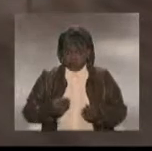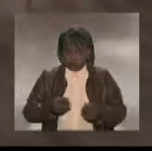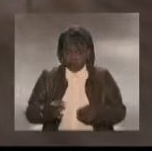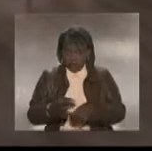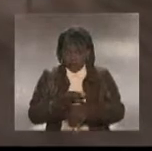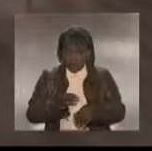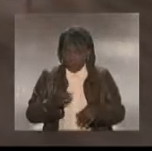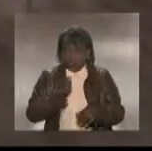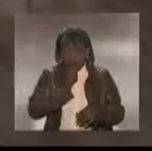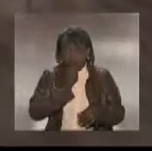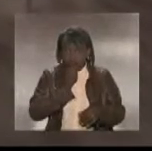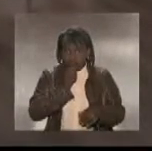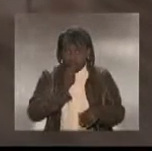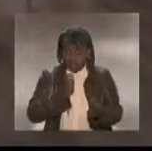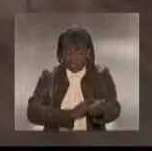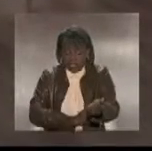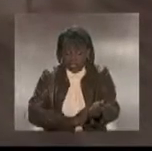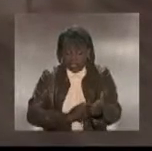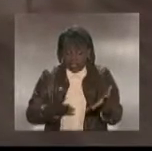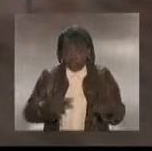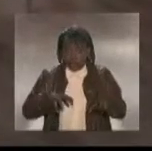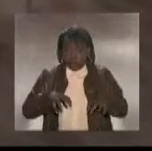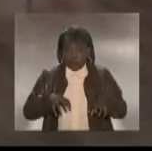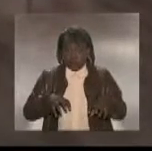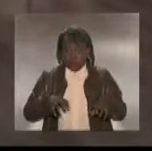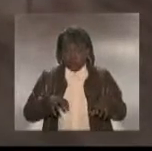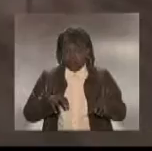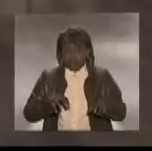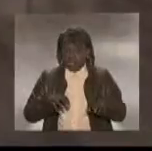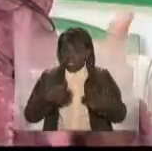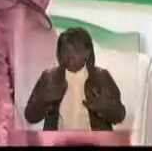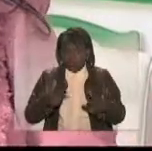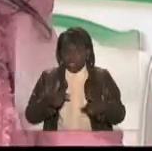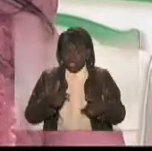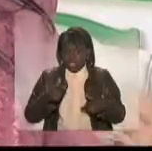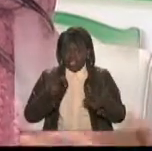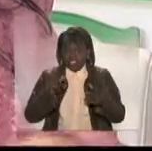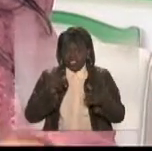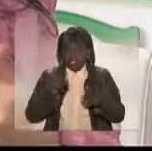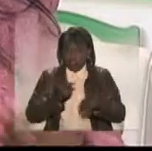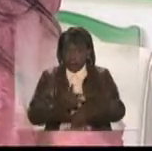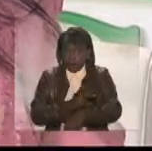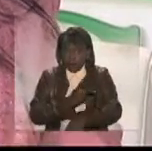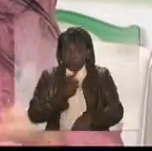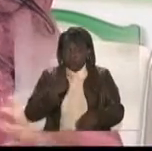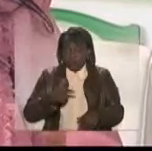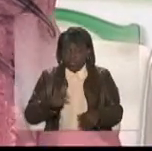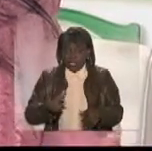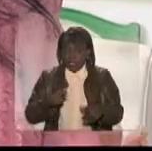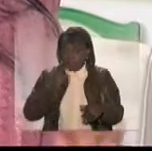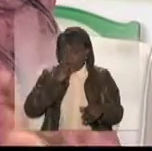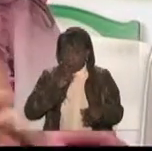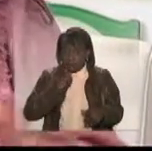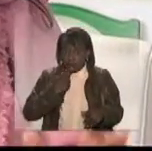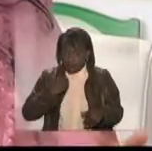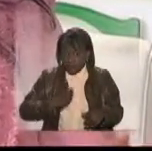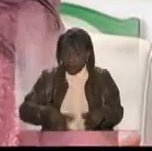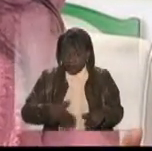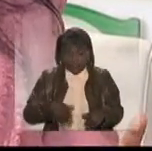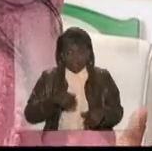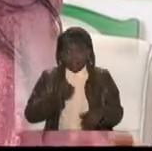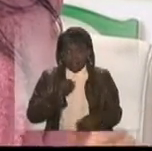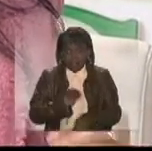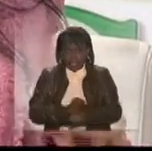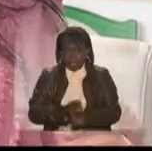Não ovula pelo estresse, se a coisa acontece antes. E não ovulando, ela não tem a progesterona e não vai ter, a menstruação não vai descer